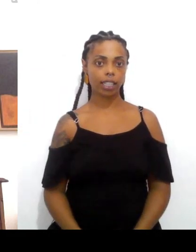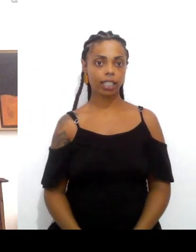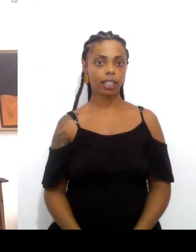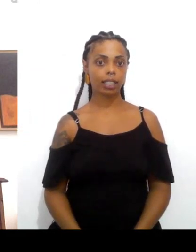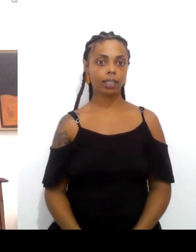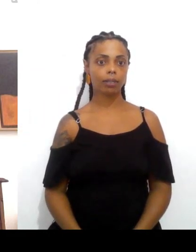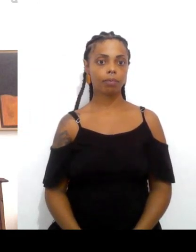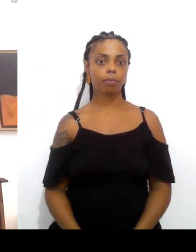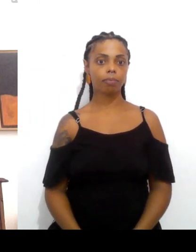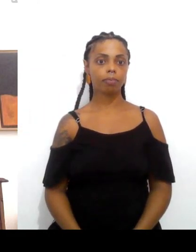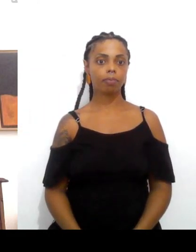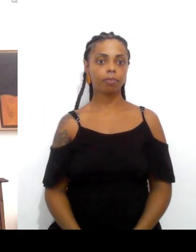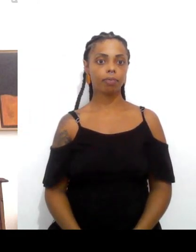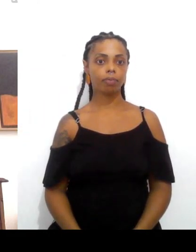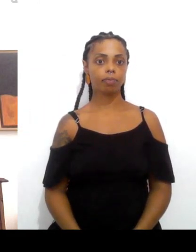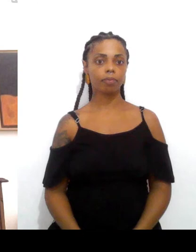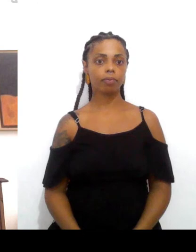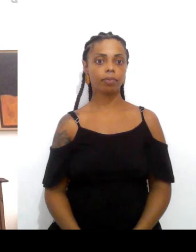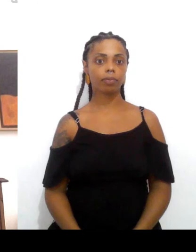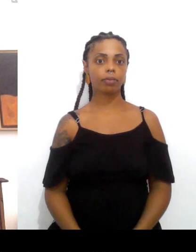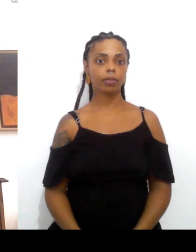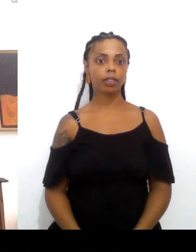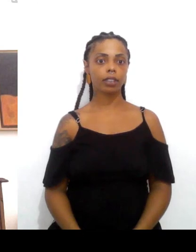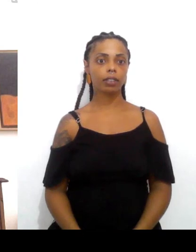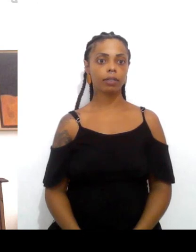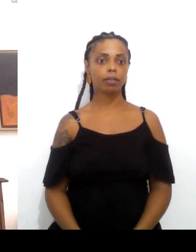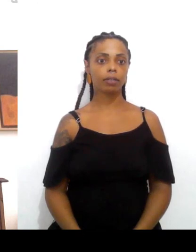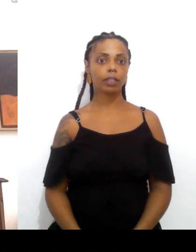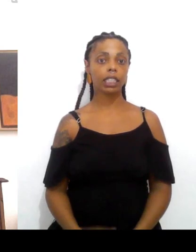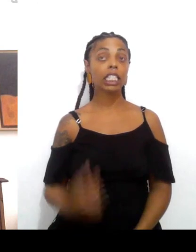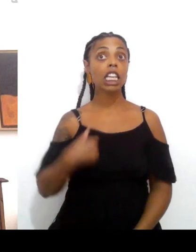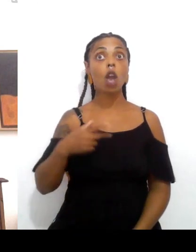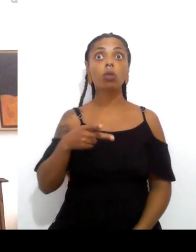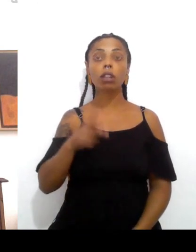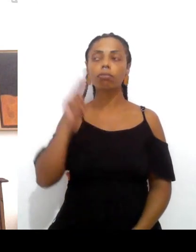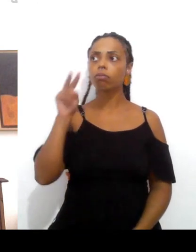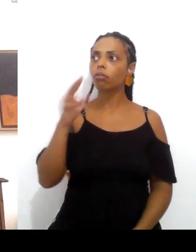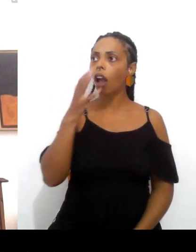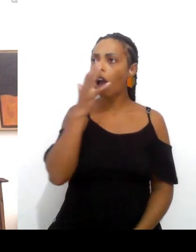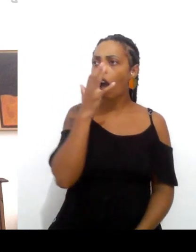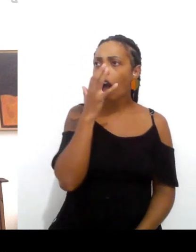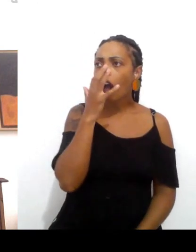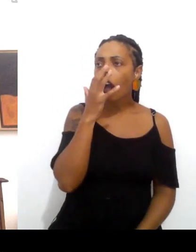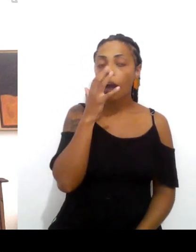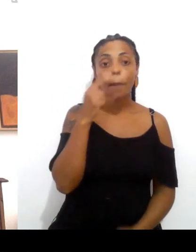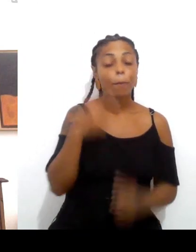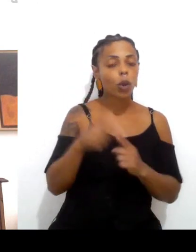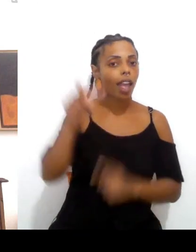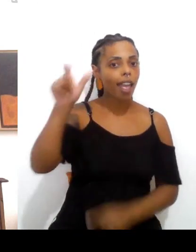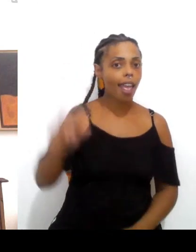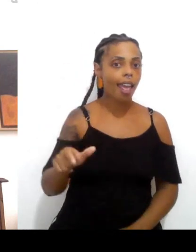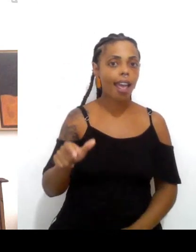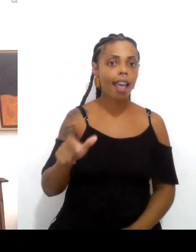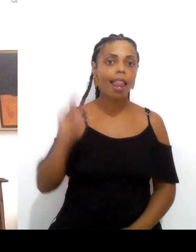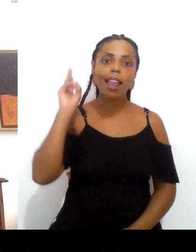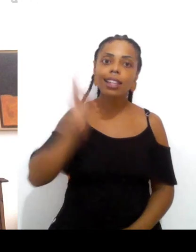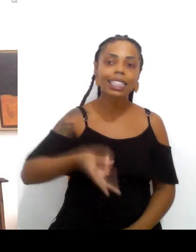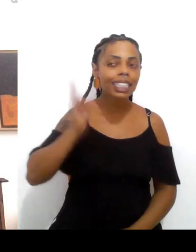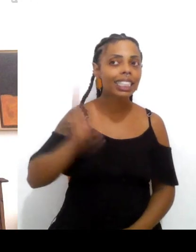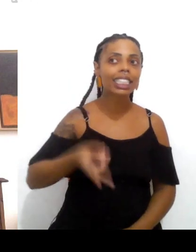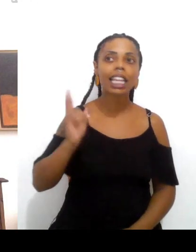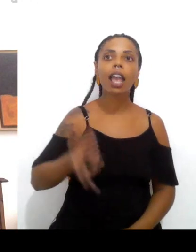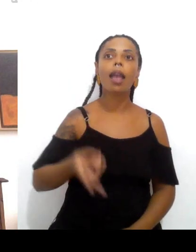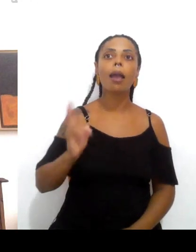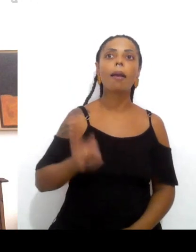e eu ficava sempre muito impressionado com ele Ele sempre foi um homem que causava